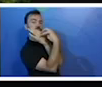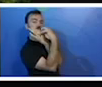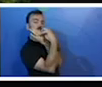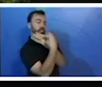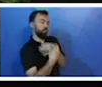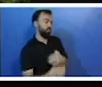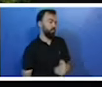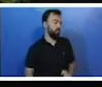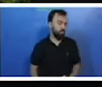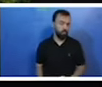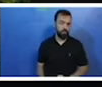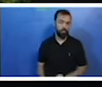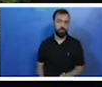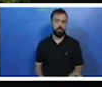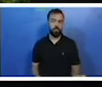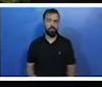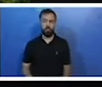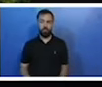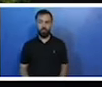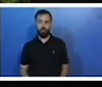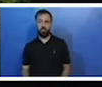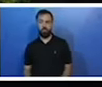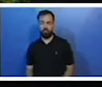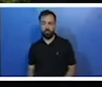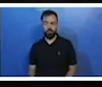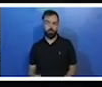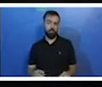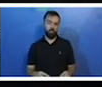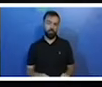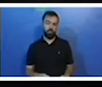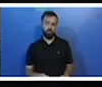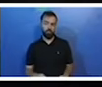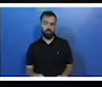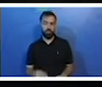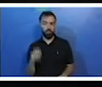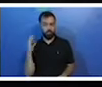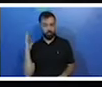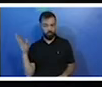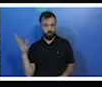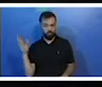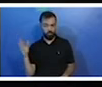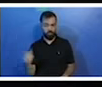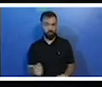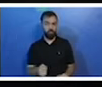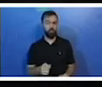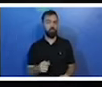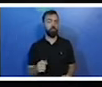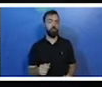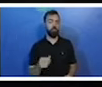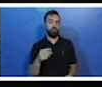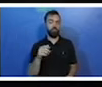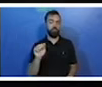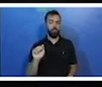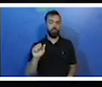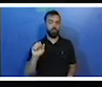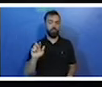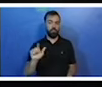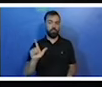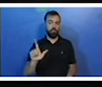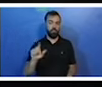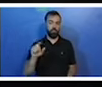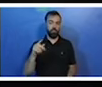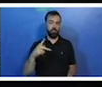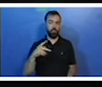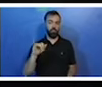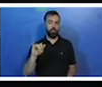acidentes geográficos, né? Muito extensos. Também temos o alpinismo, que é a atividade de